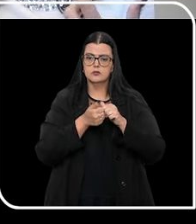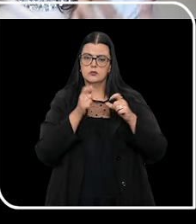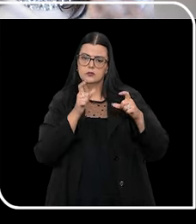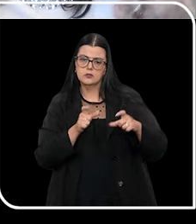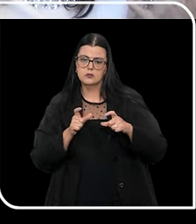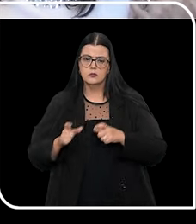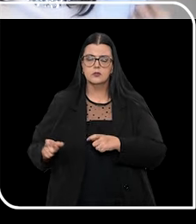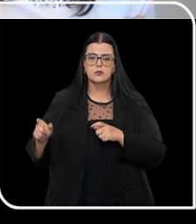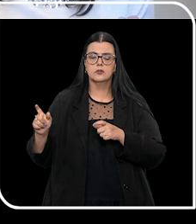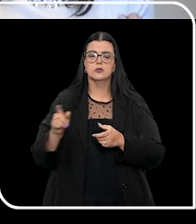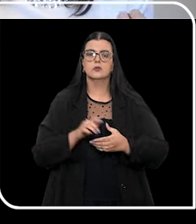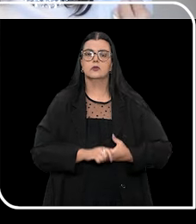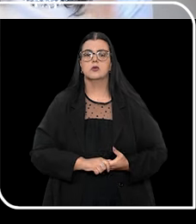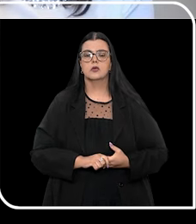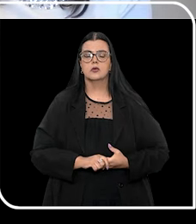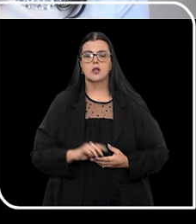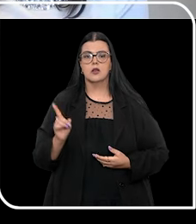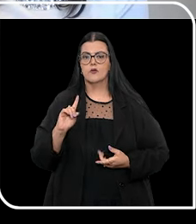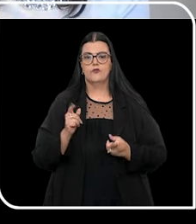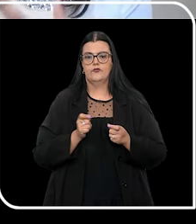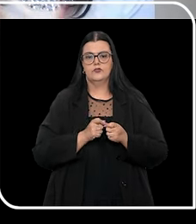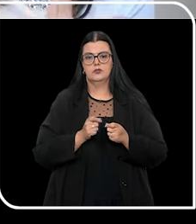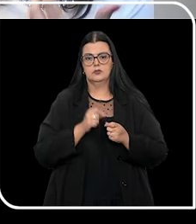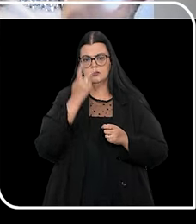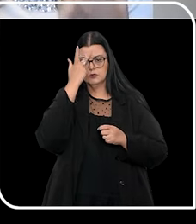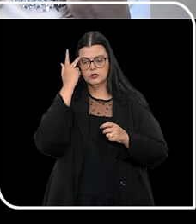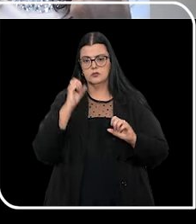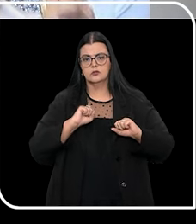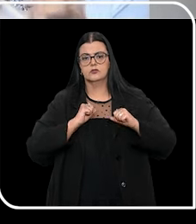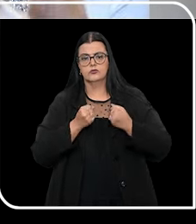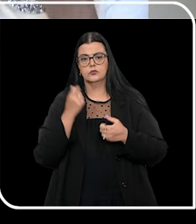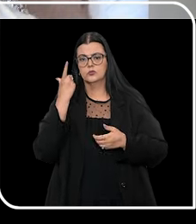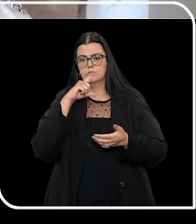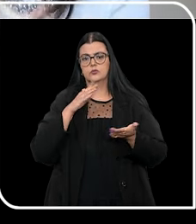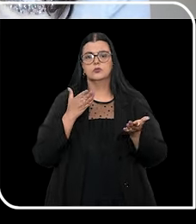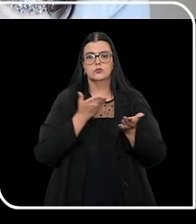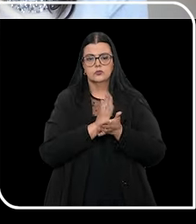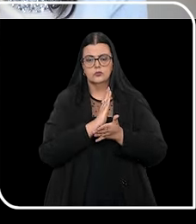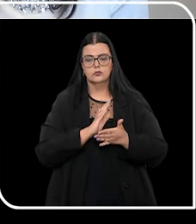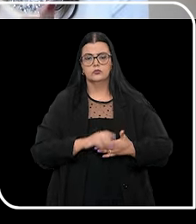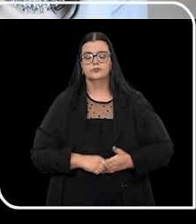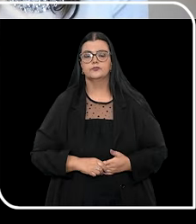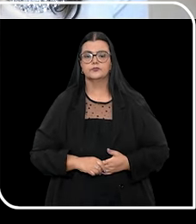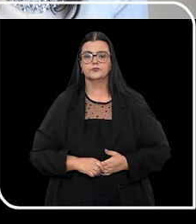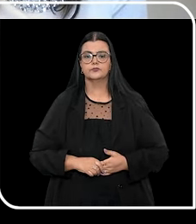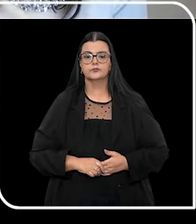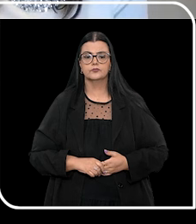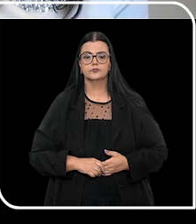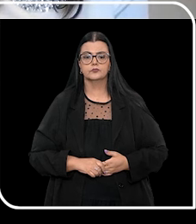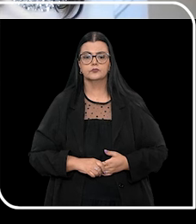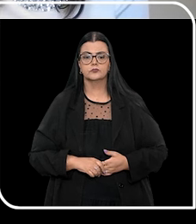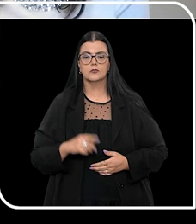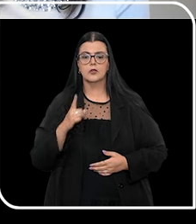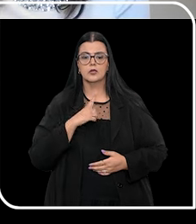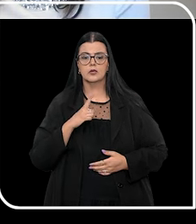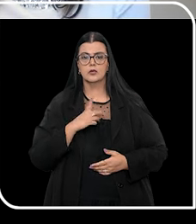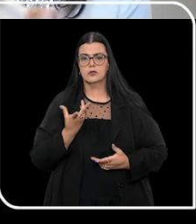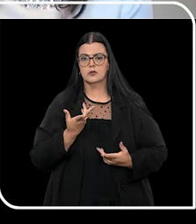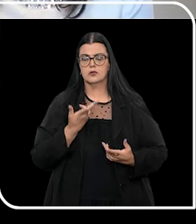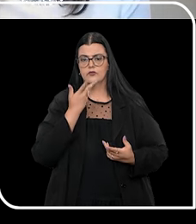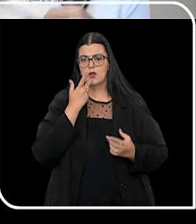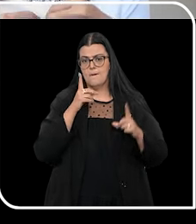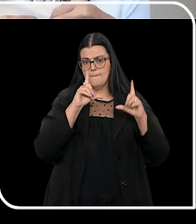gente tem que adequar os espaços e não tentar eh fazer com que o deficiente se esforce para conseguir atingir as nossas expectativas né